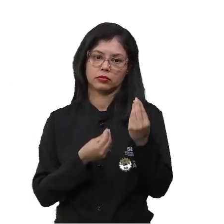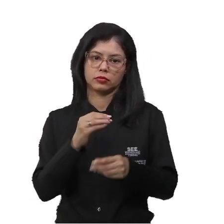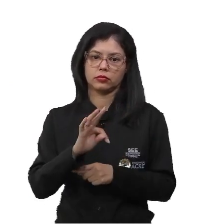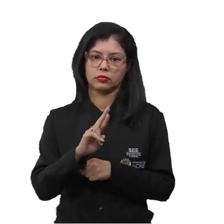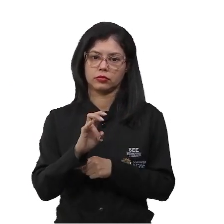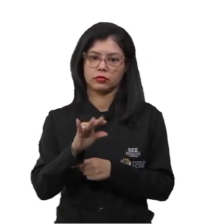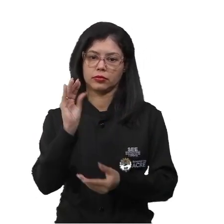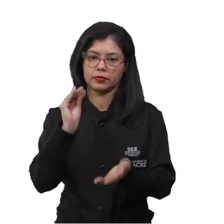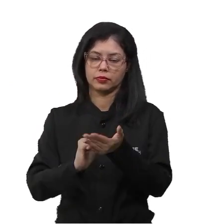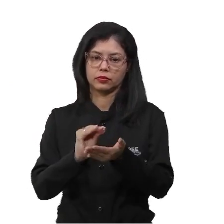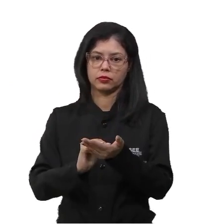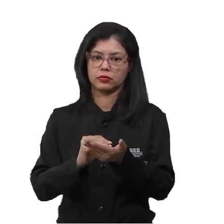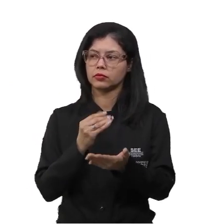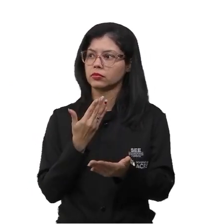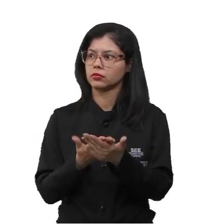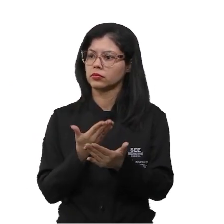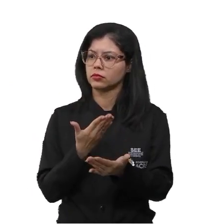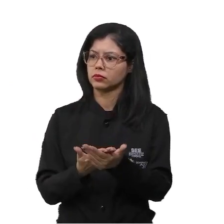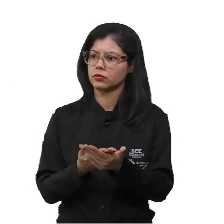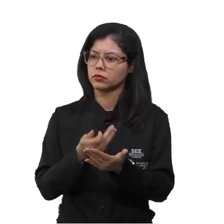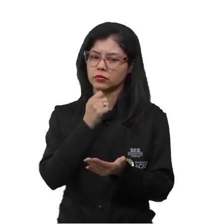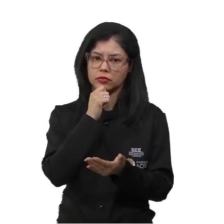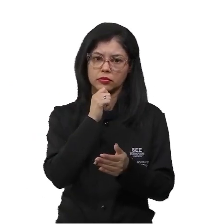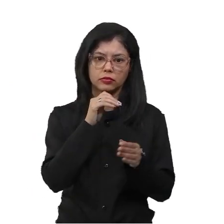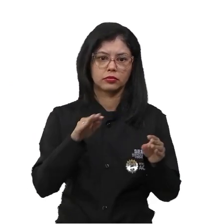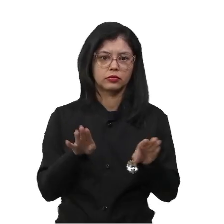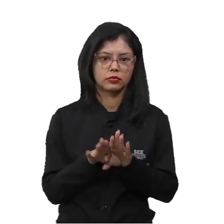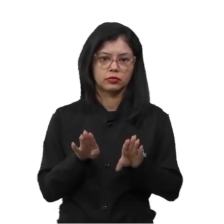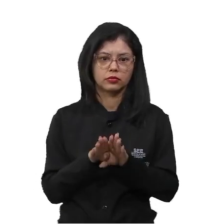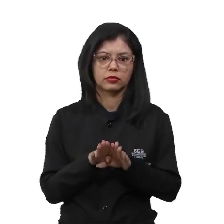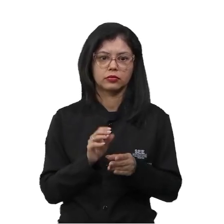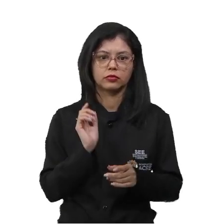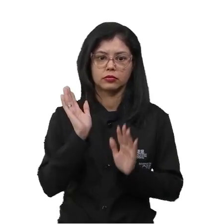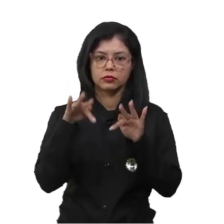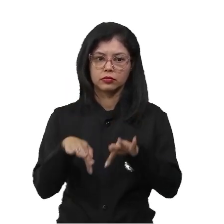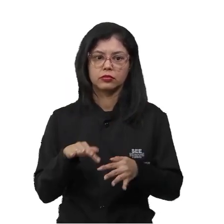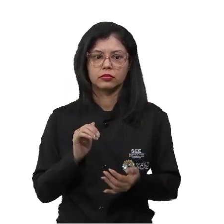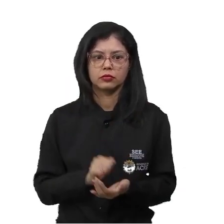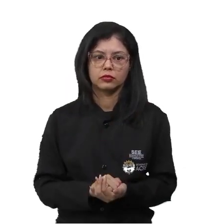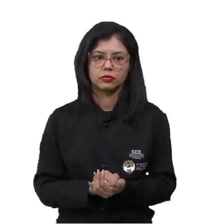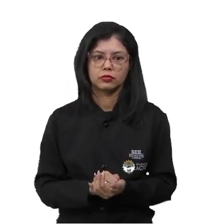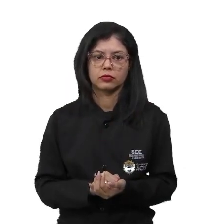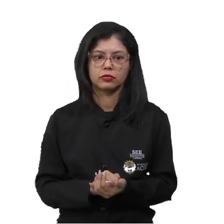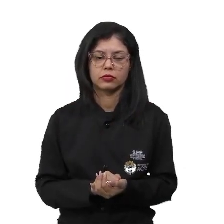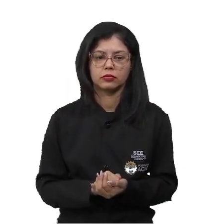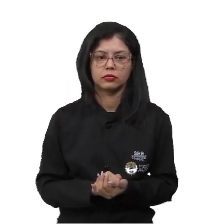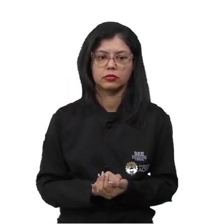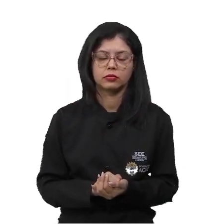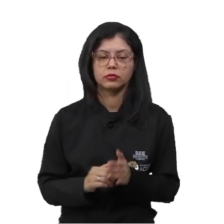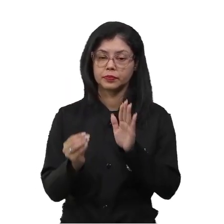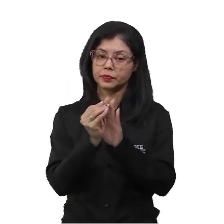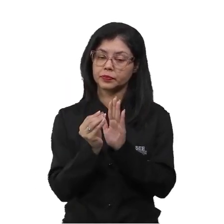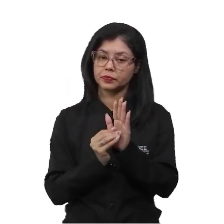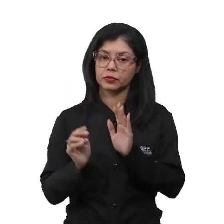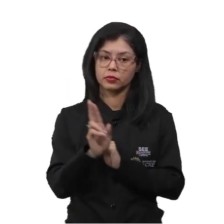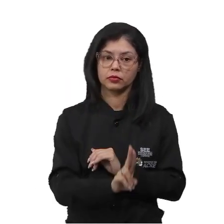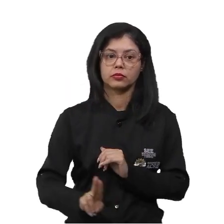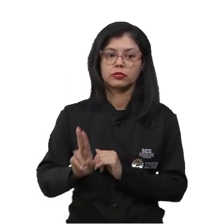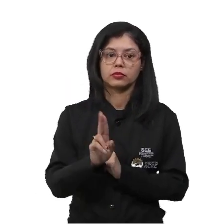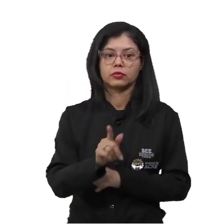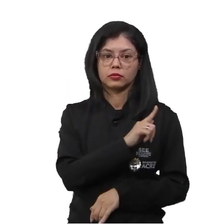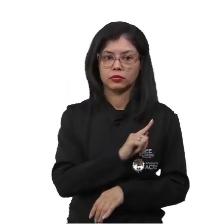de analfabetismo influencia políticas de educação. E, por fim, esses dados, eles são utilizados